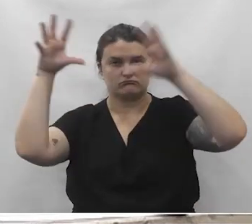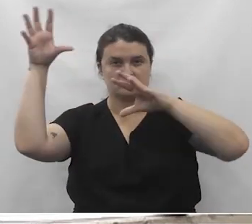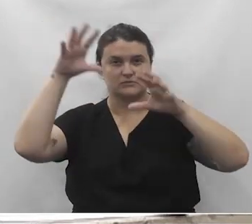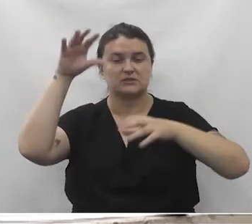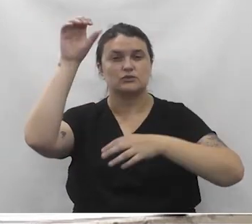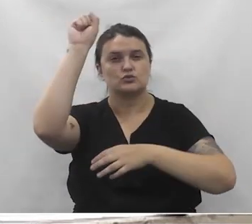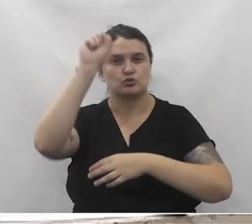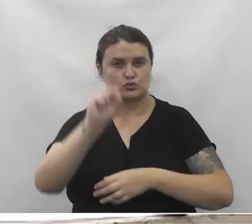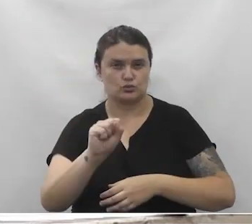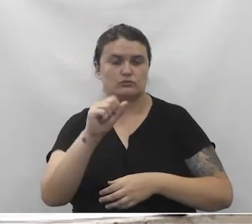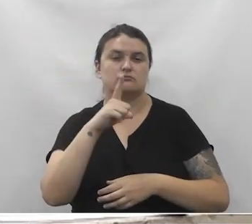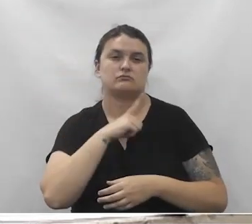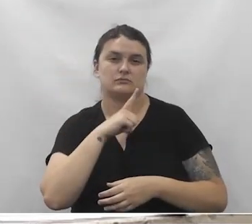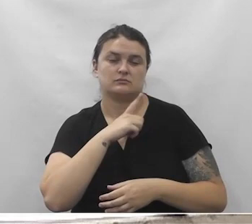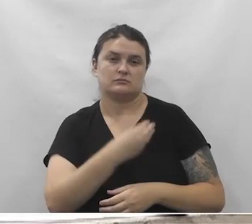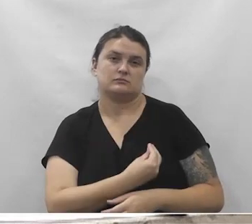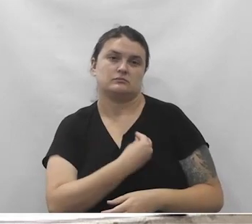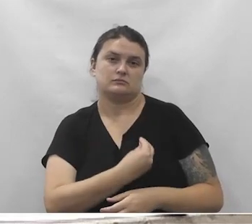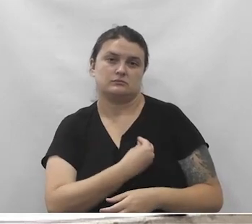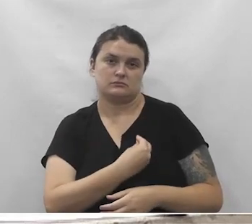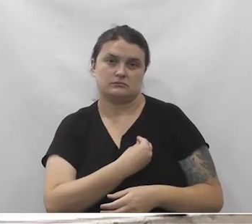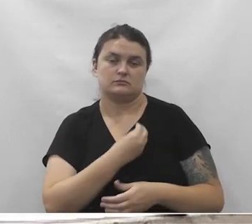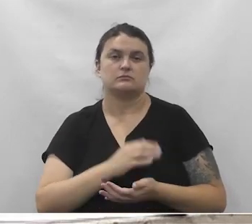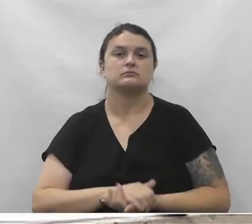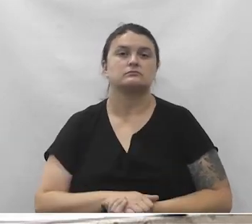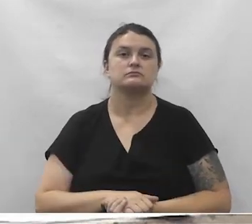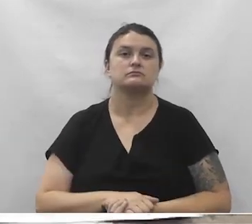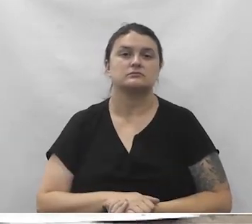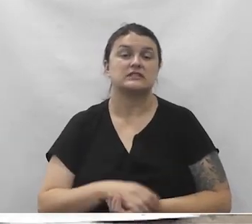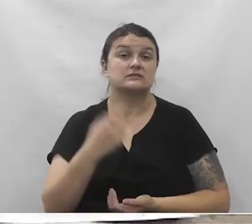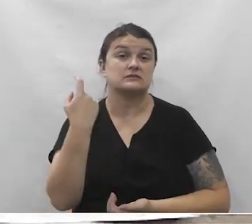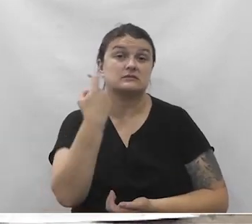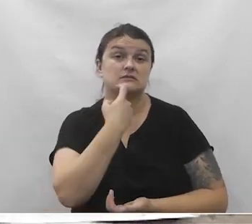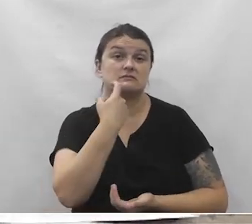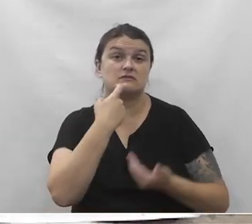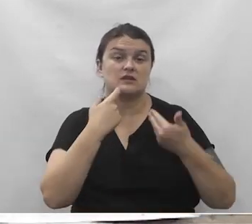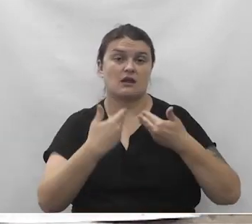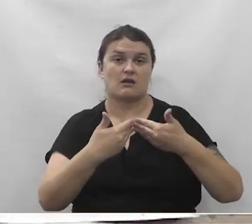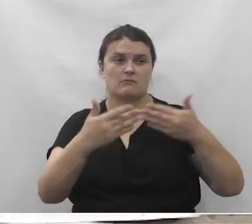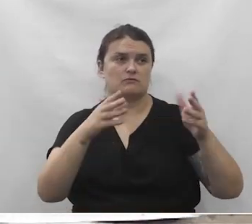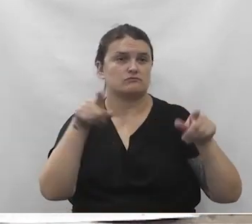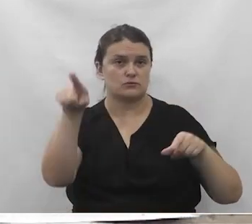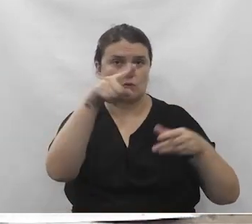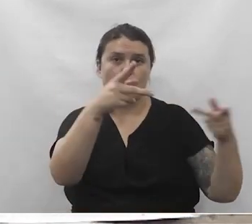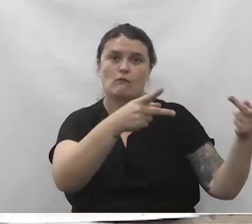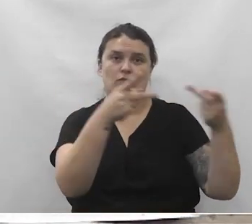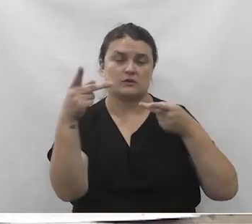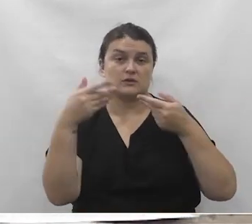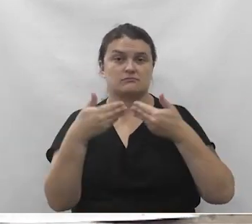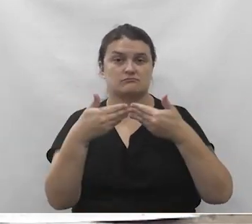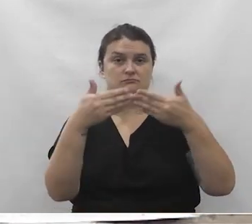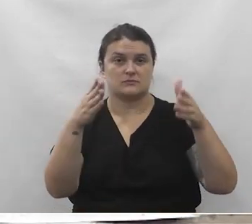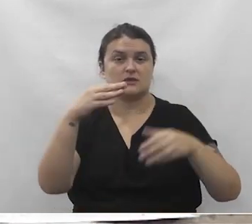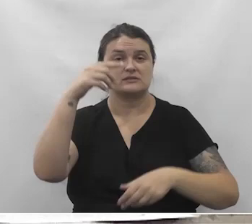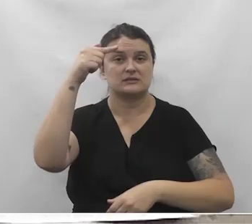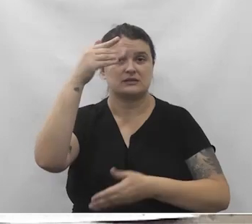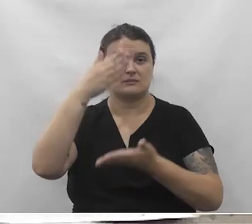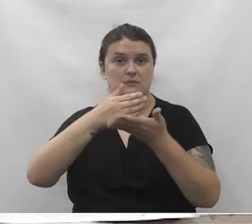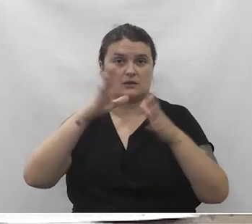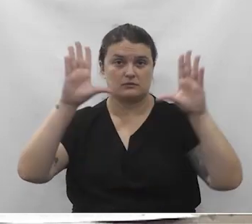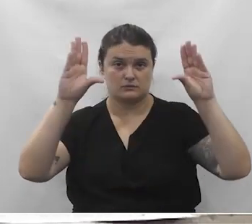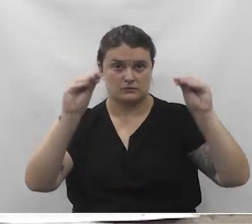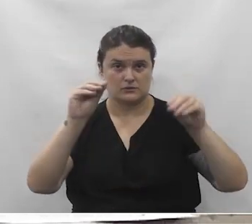da un supar vai estar presente neste evento que sexta-feira todos estão convidados para abertura às